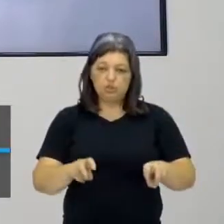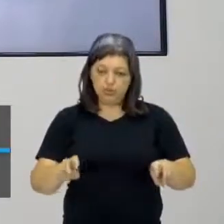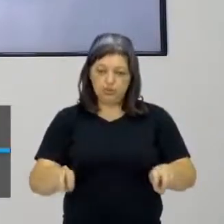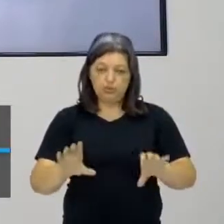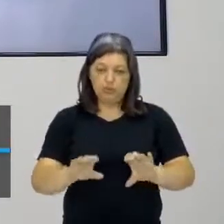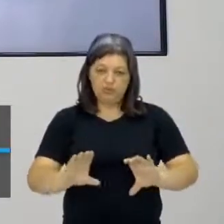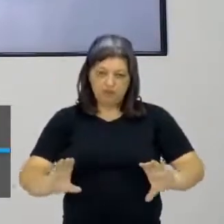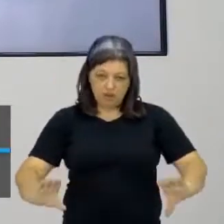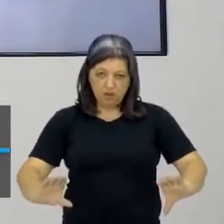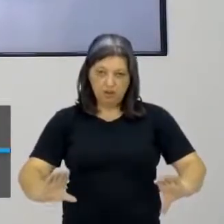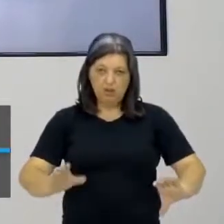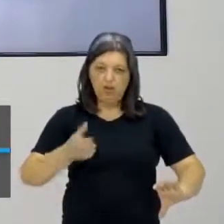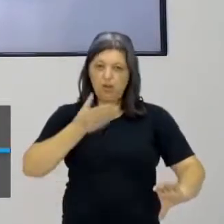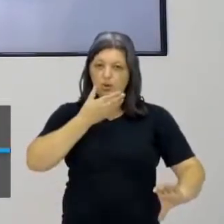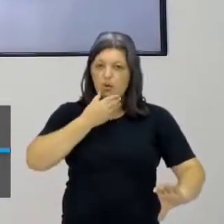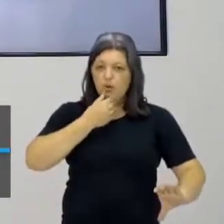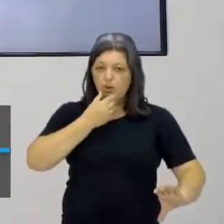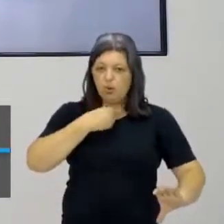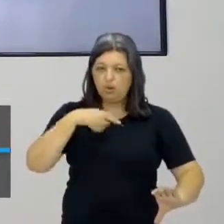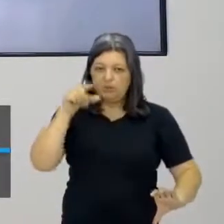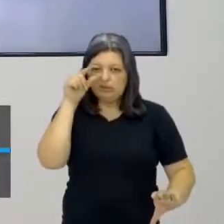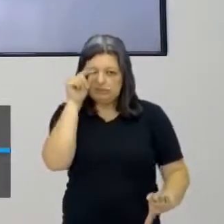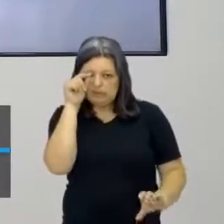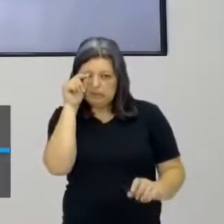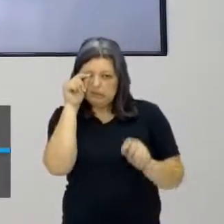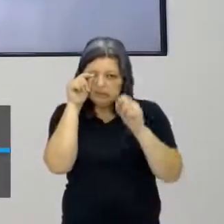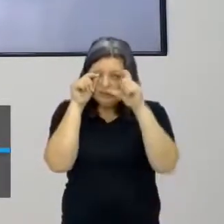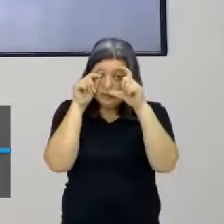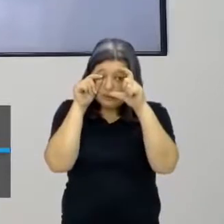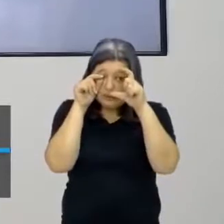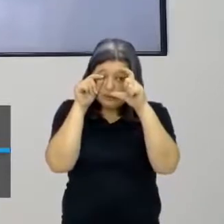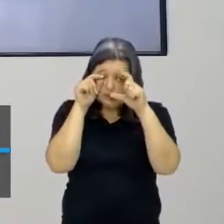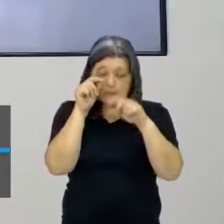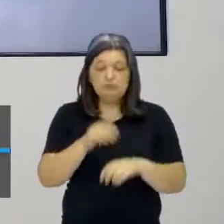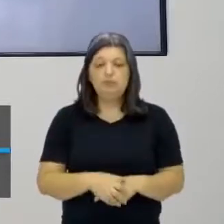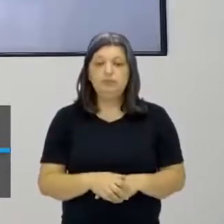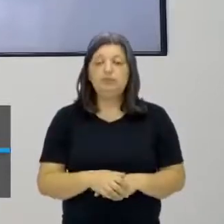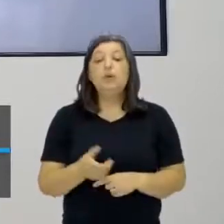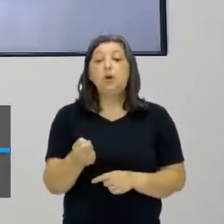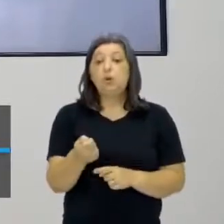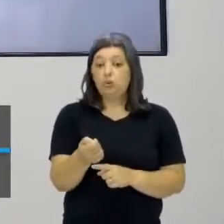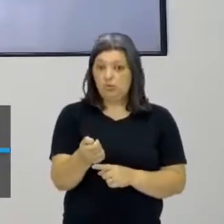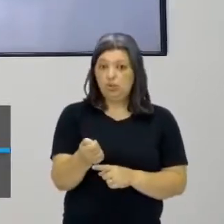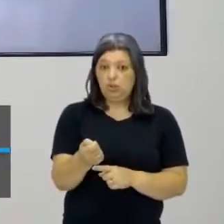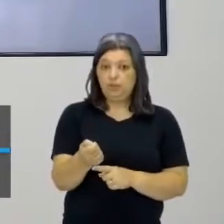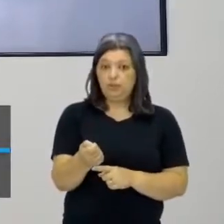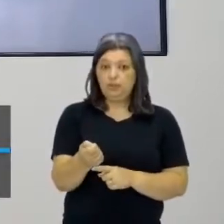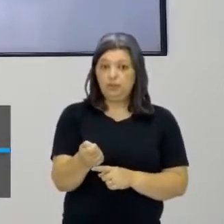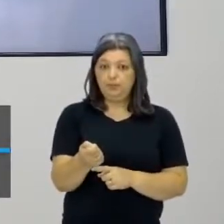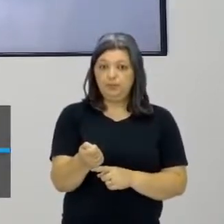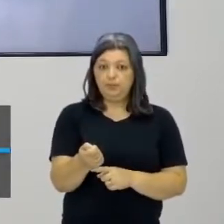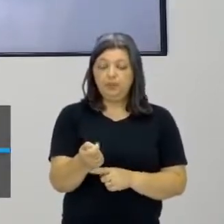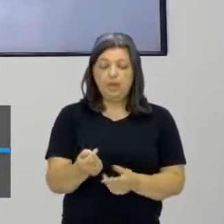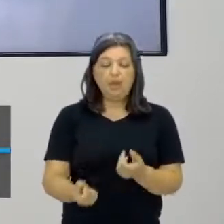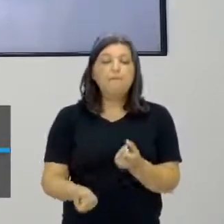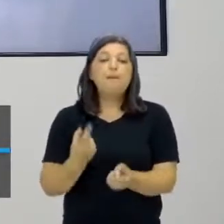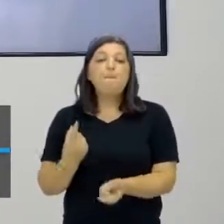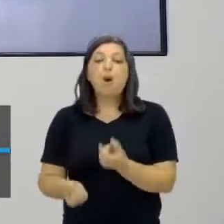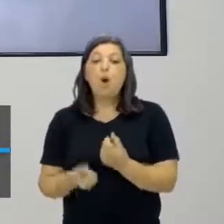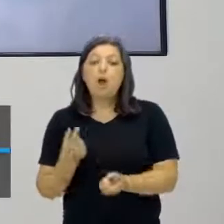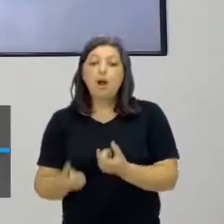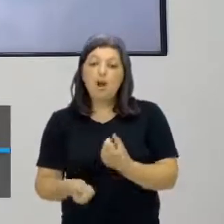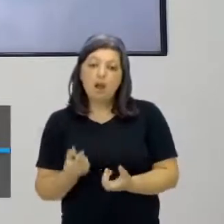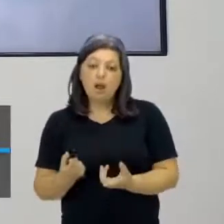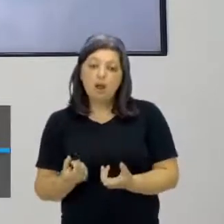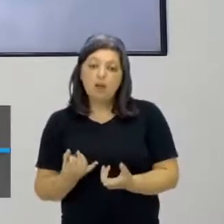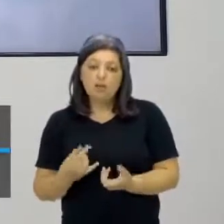Um rapaz, ó, um olho está fechado, outro olho aberto, né? E o controle remoto na mão, tá? E a pipoca. Se